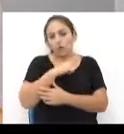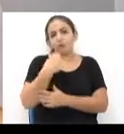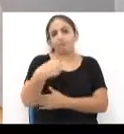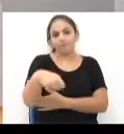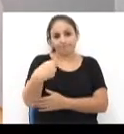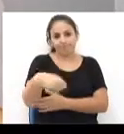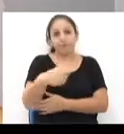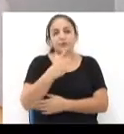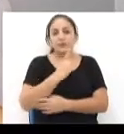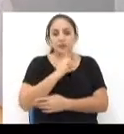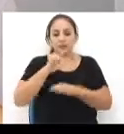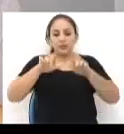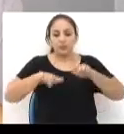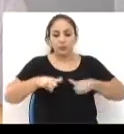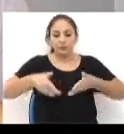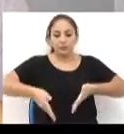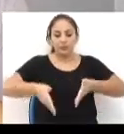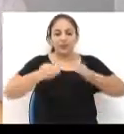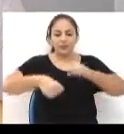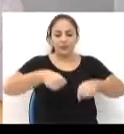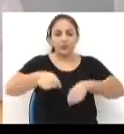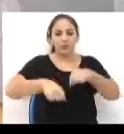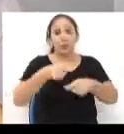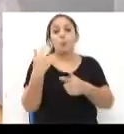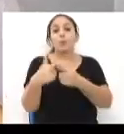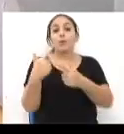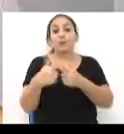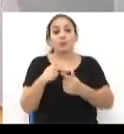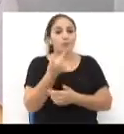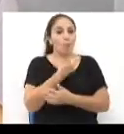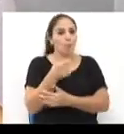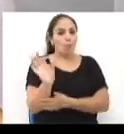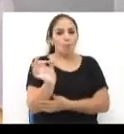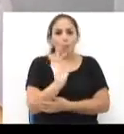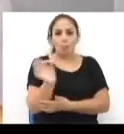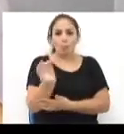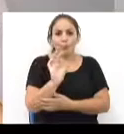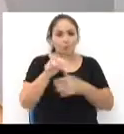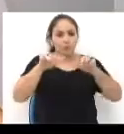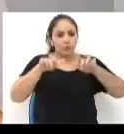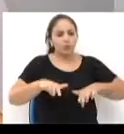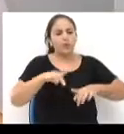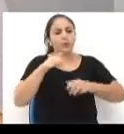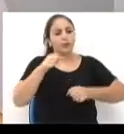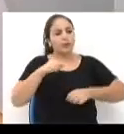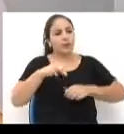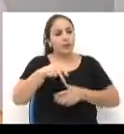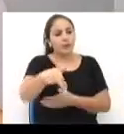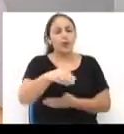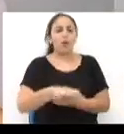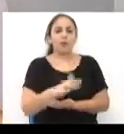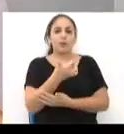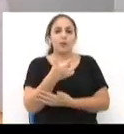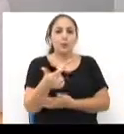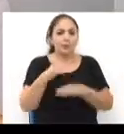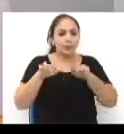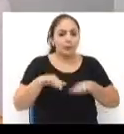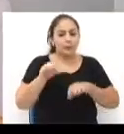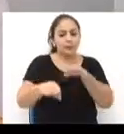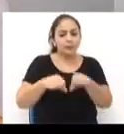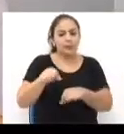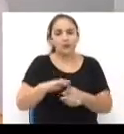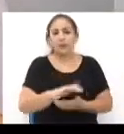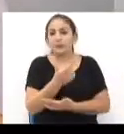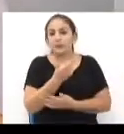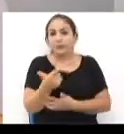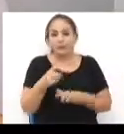necessário ter essa ciclovia lá. Porque não tem espaço para caminhar, não tem espaço na bicicleta, não tem espaço para